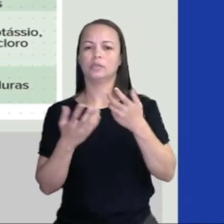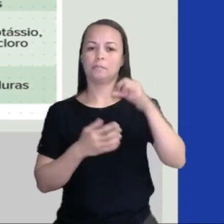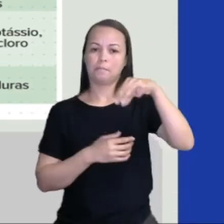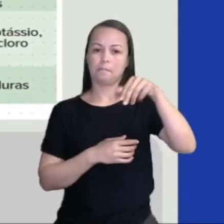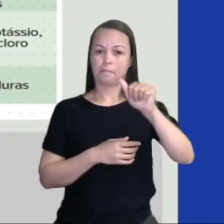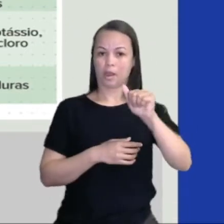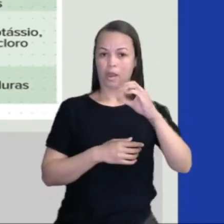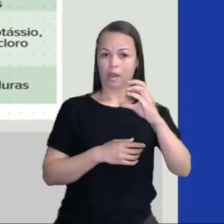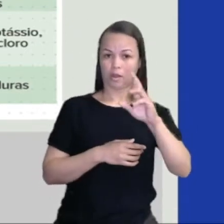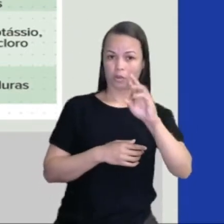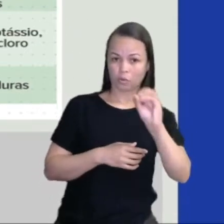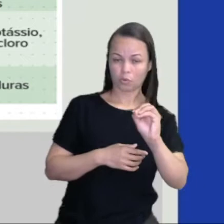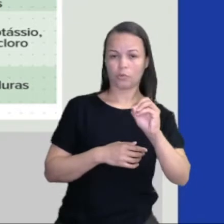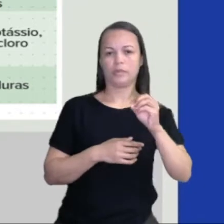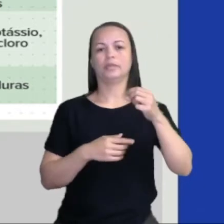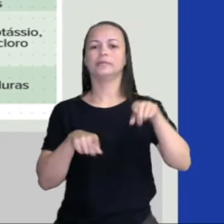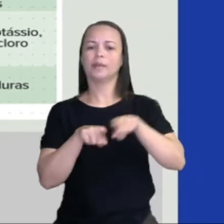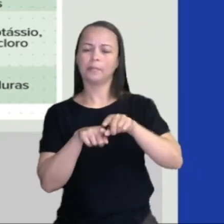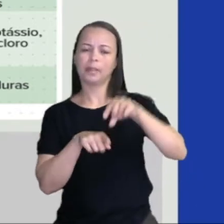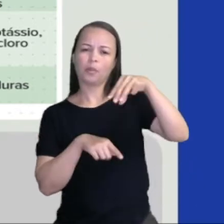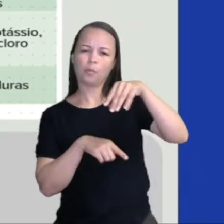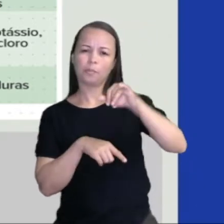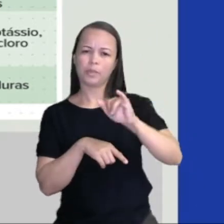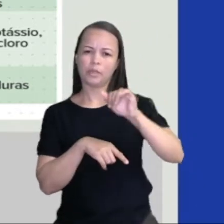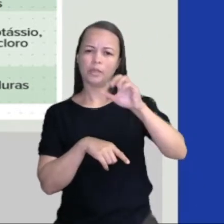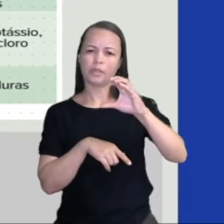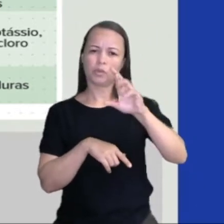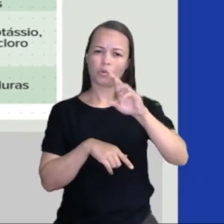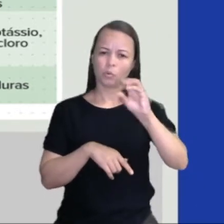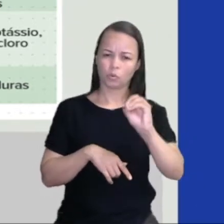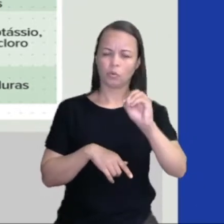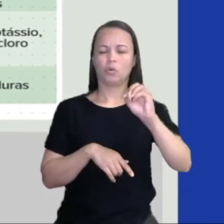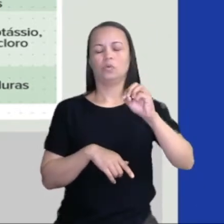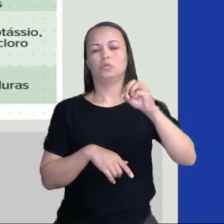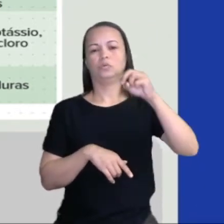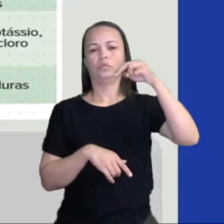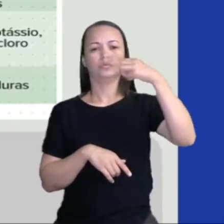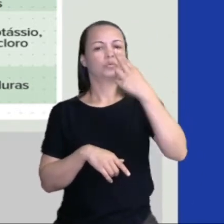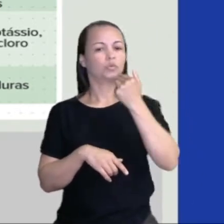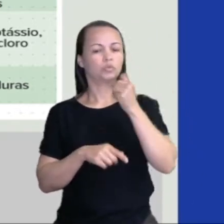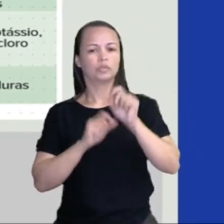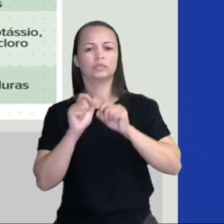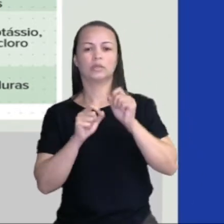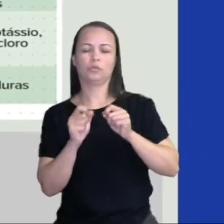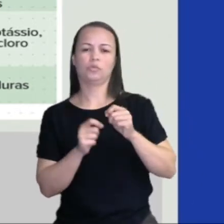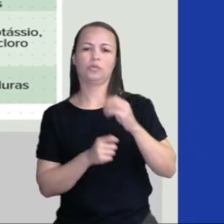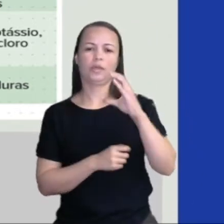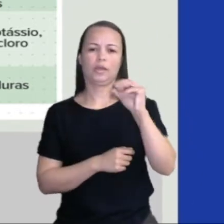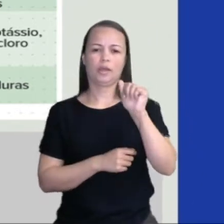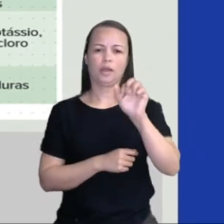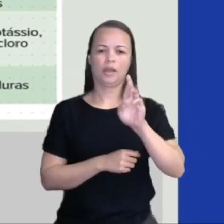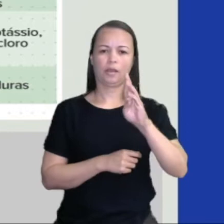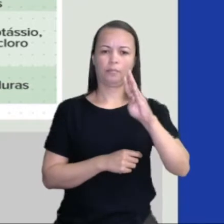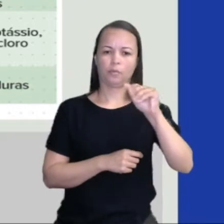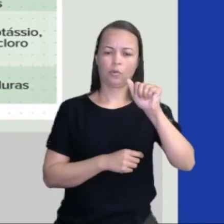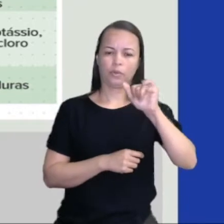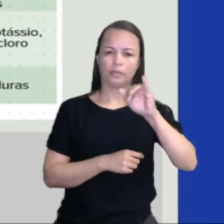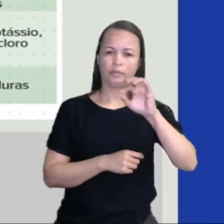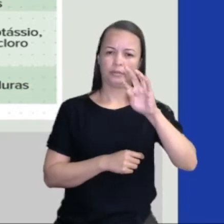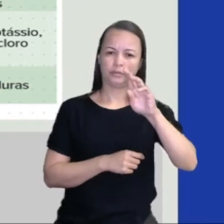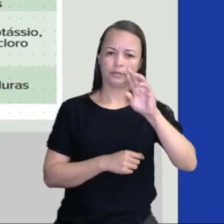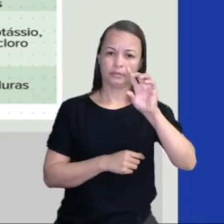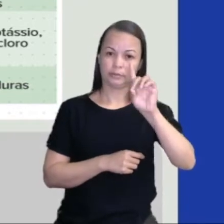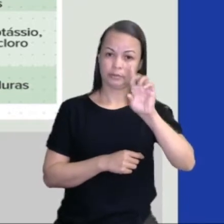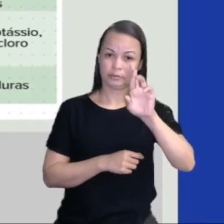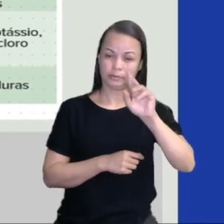macronutrientes e micronutrientes. Quais seriam esses macronutrientes? Seria, no caso, os carboidratos, que têm a função